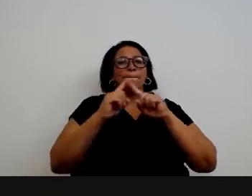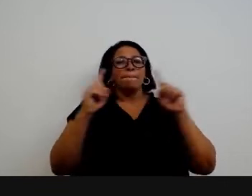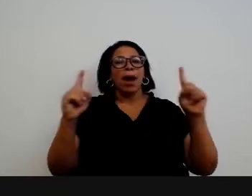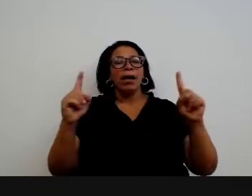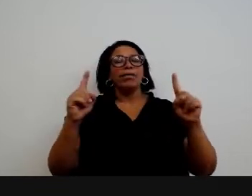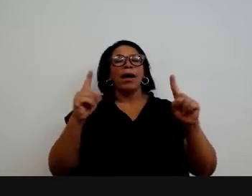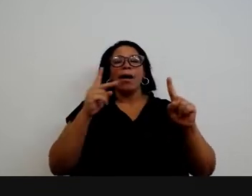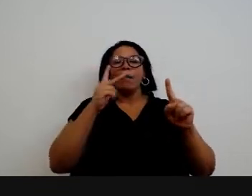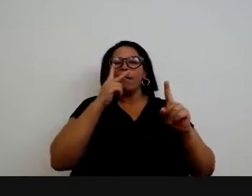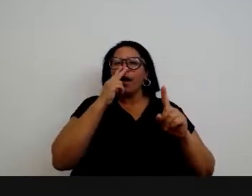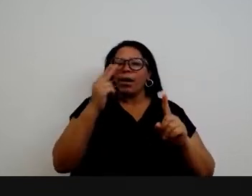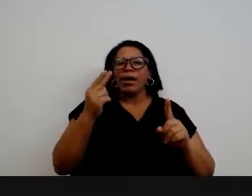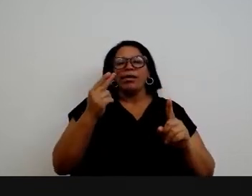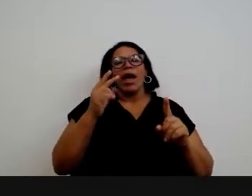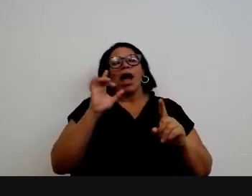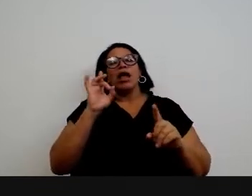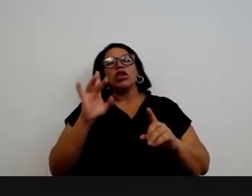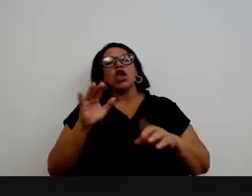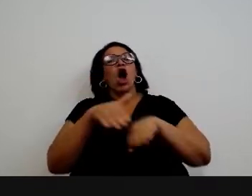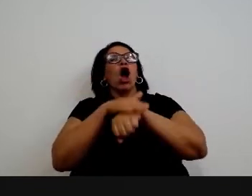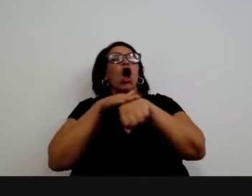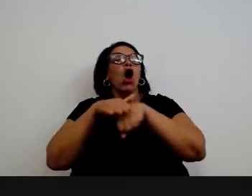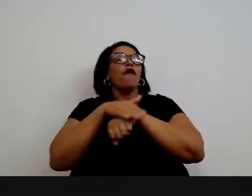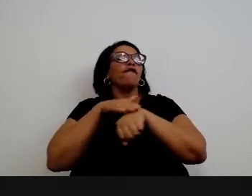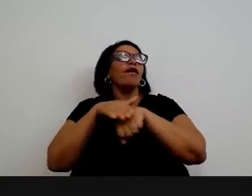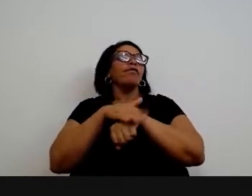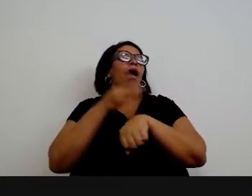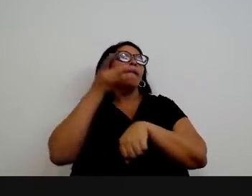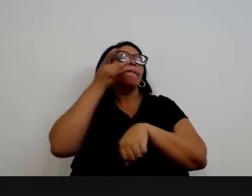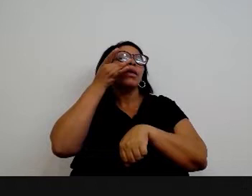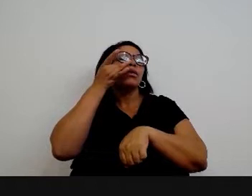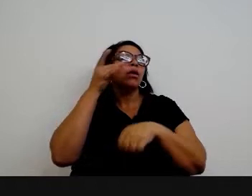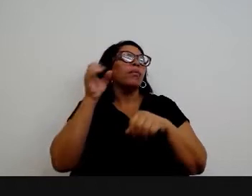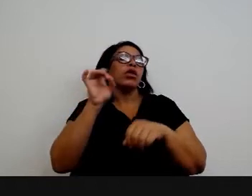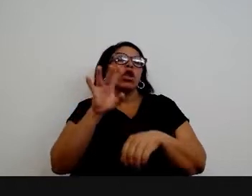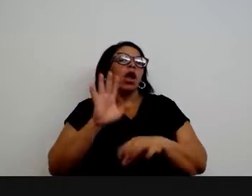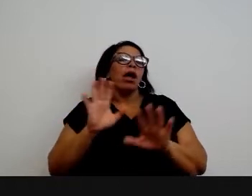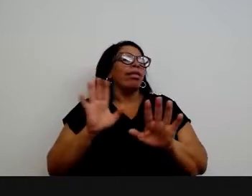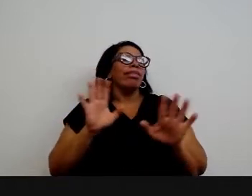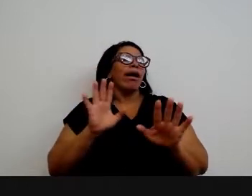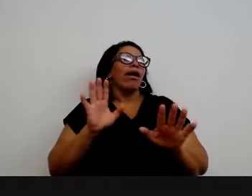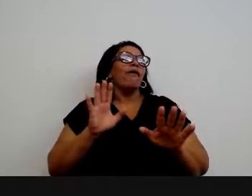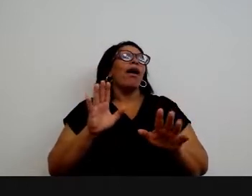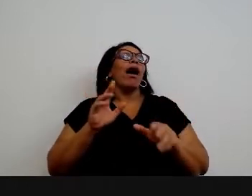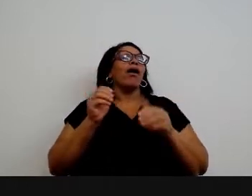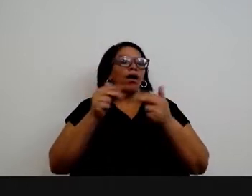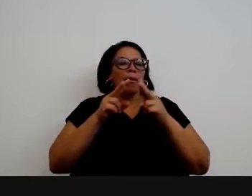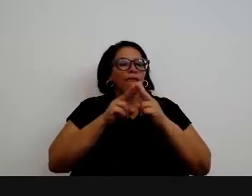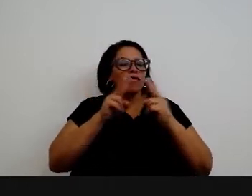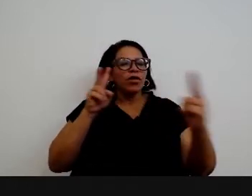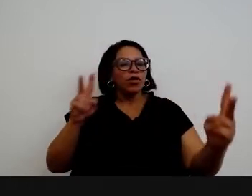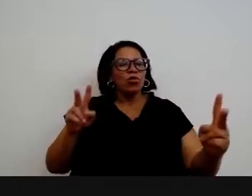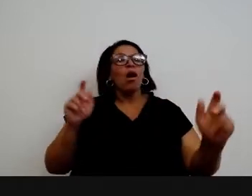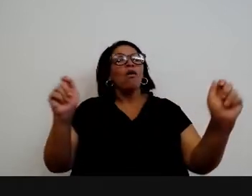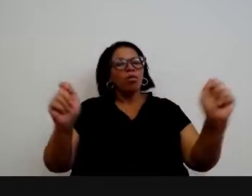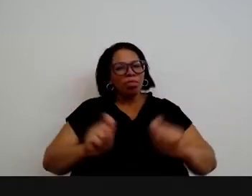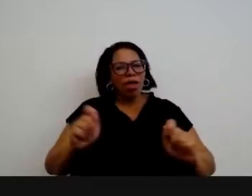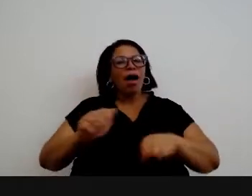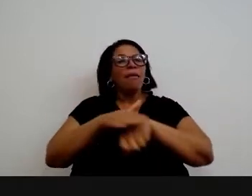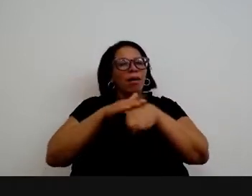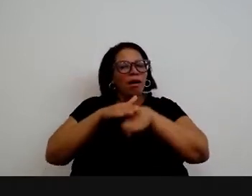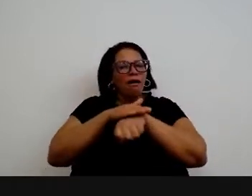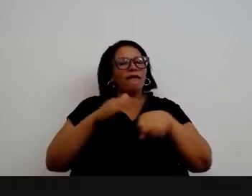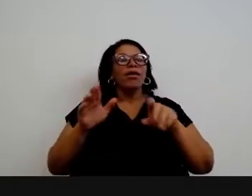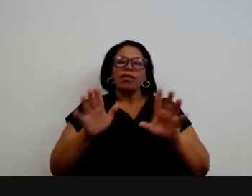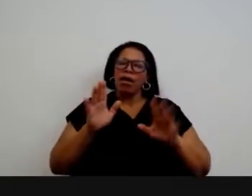que a gente deixasse de achar que a gente só pode conversar e interagir pessoalmente, né? Então, abriu novas portas, abriu novos caminhos, isso é muito